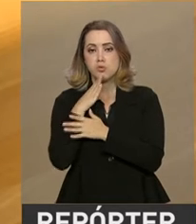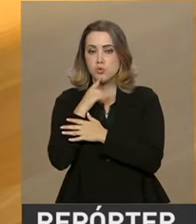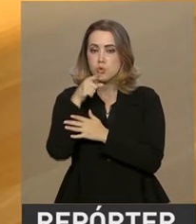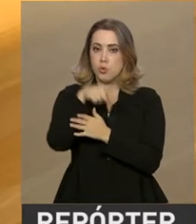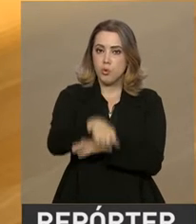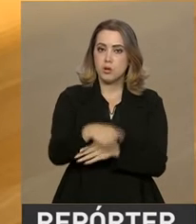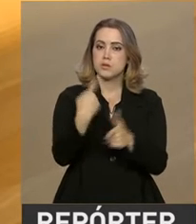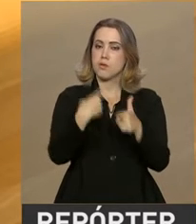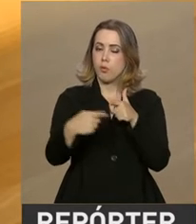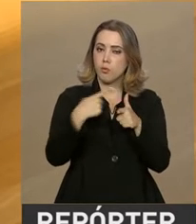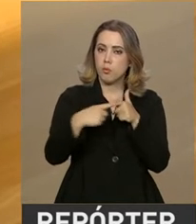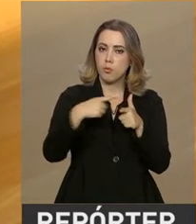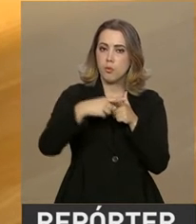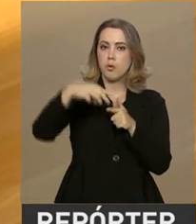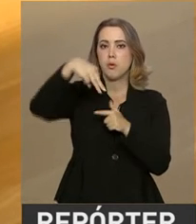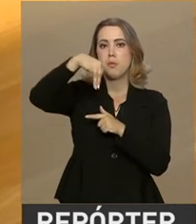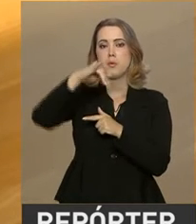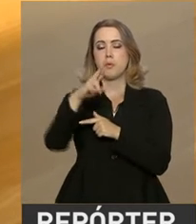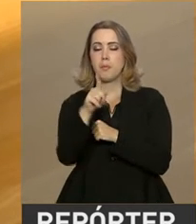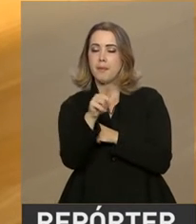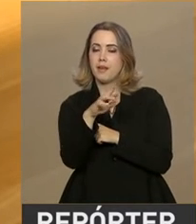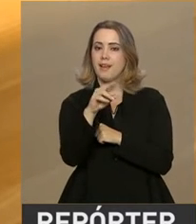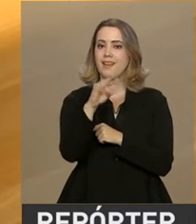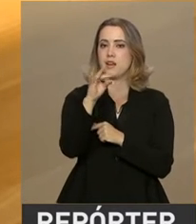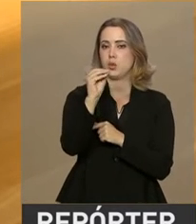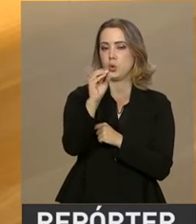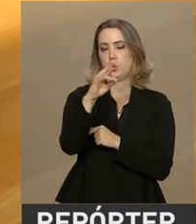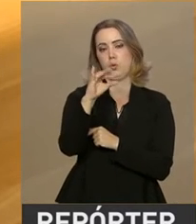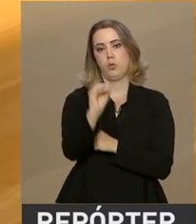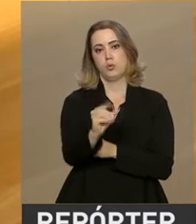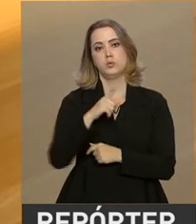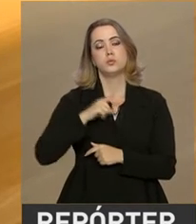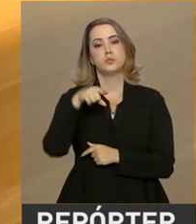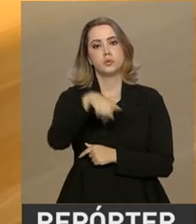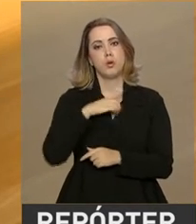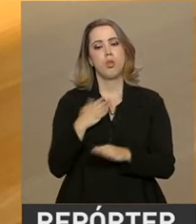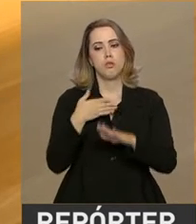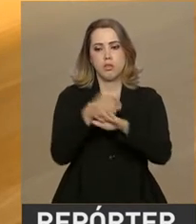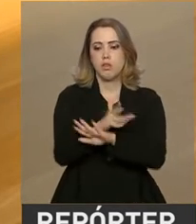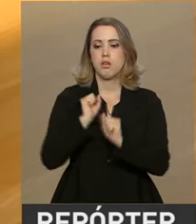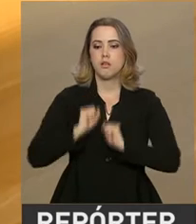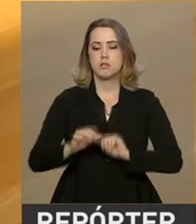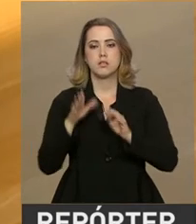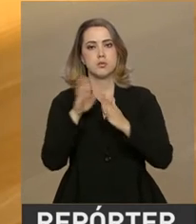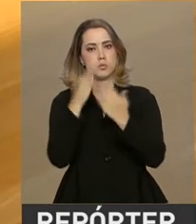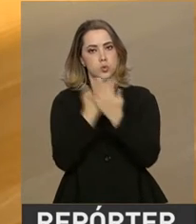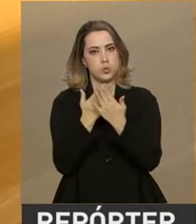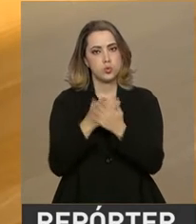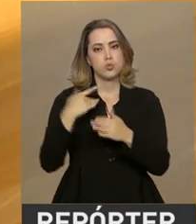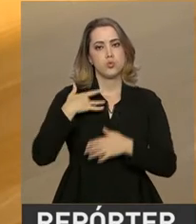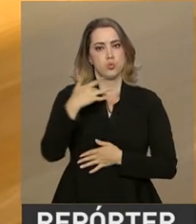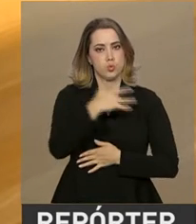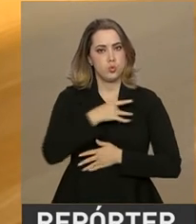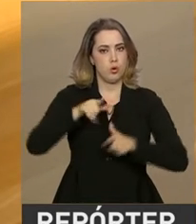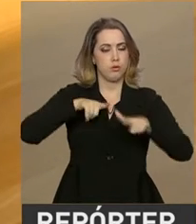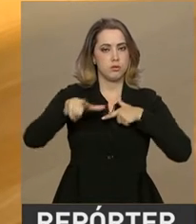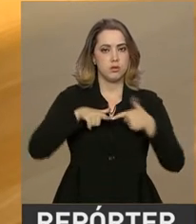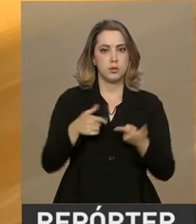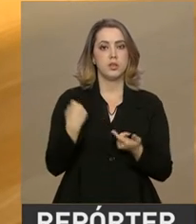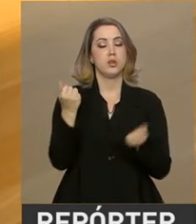têm acesso universal ao emprego ea serviços públicos de educação e saúde e trabalhamos com as nações unidas